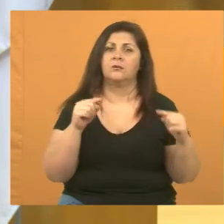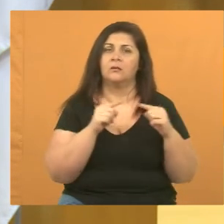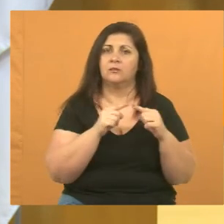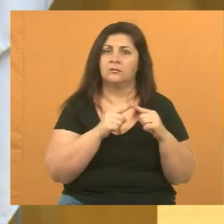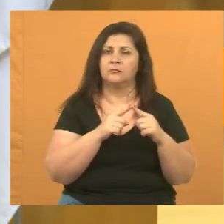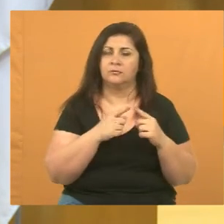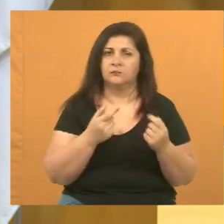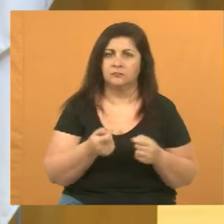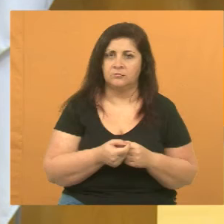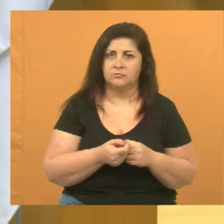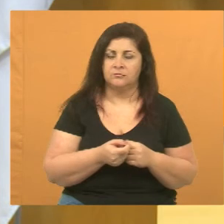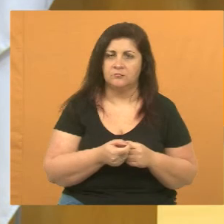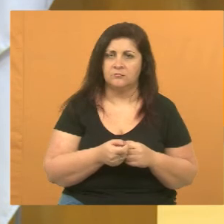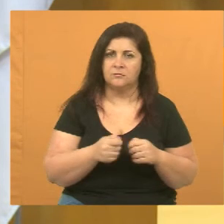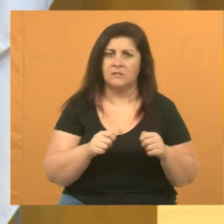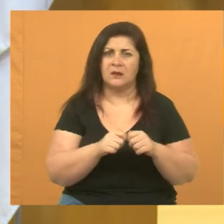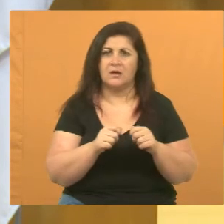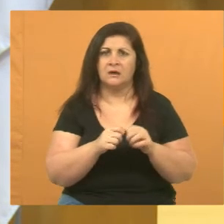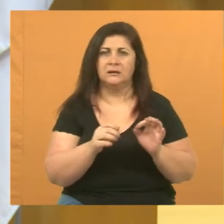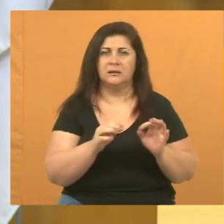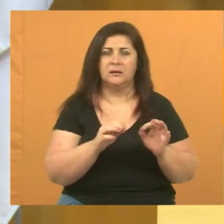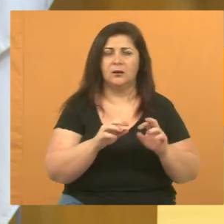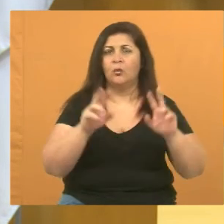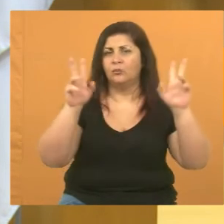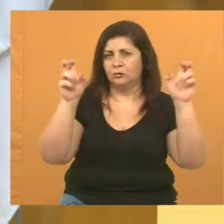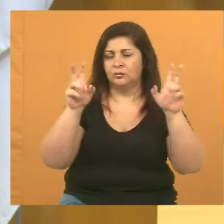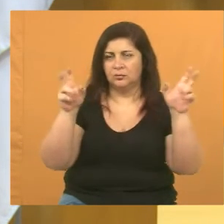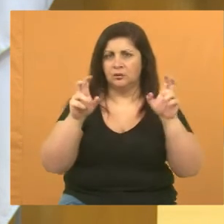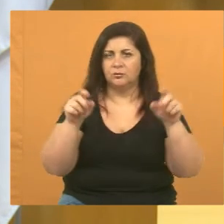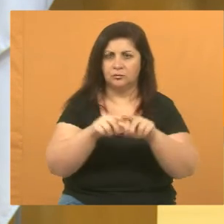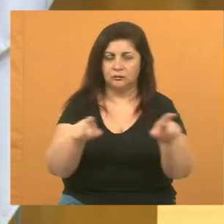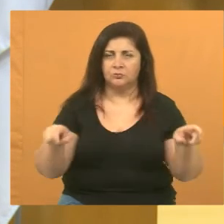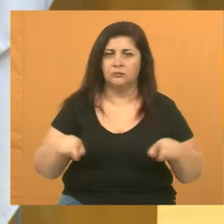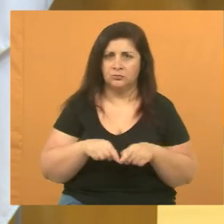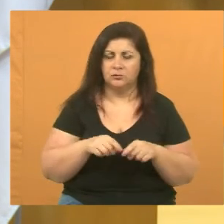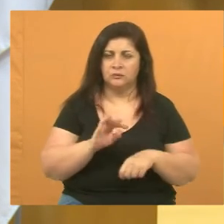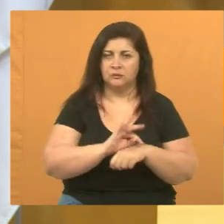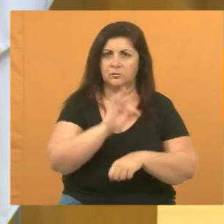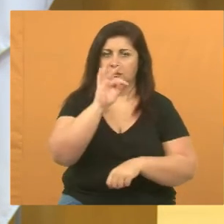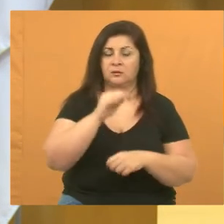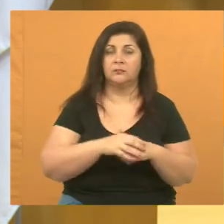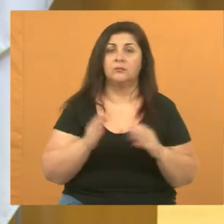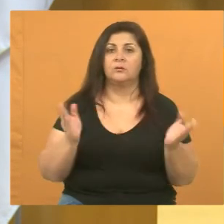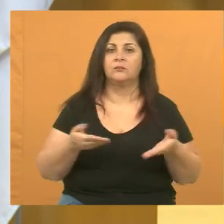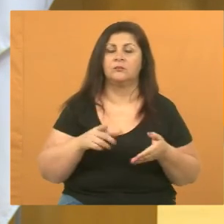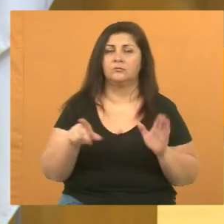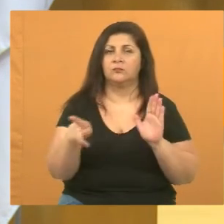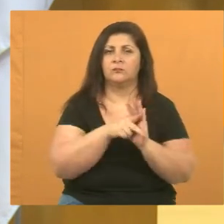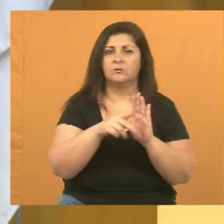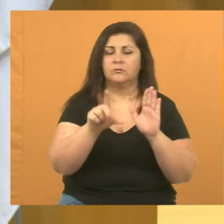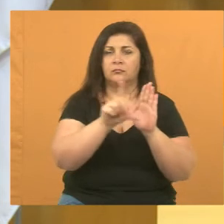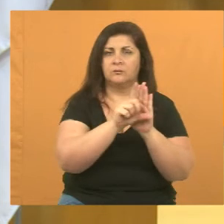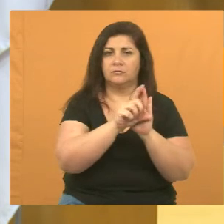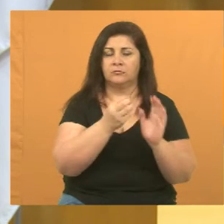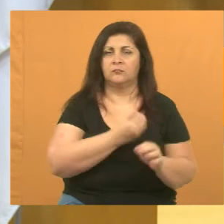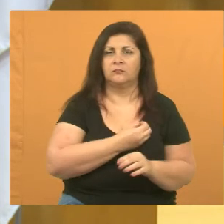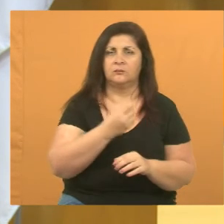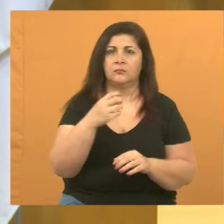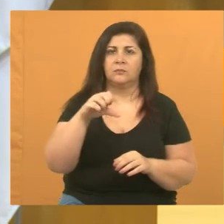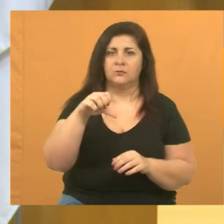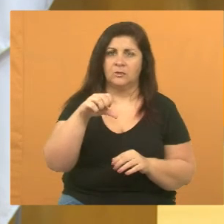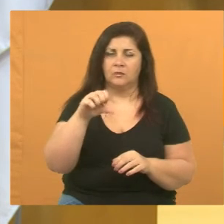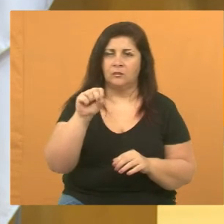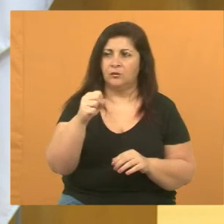finalidade atualizar os aspectos do escritório técnico, hoje dispostos na Lei número